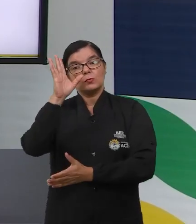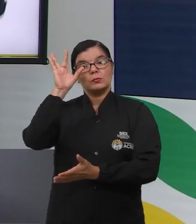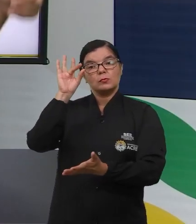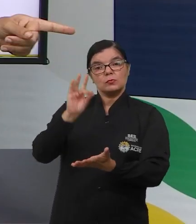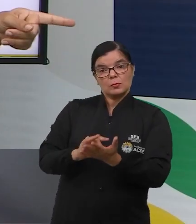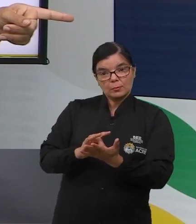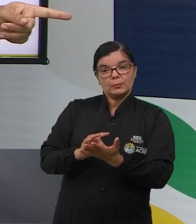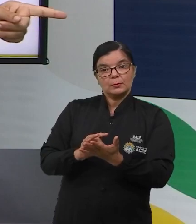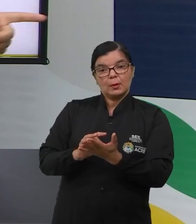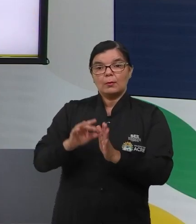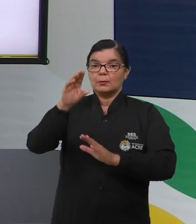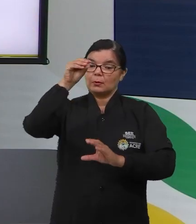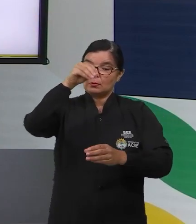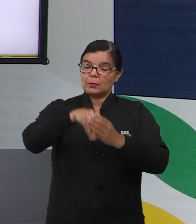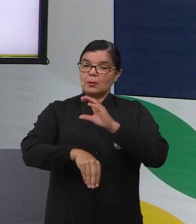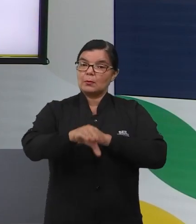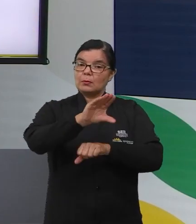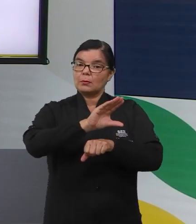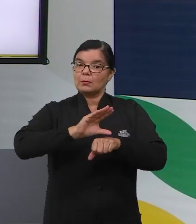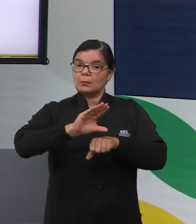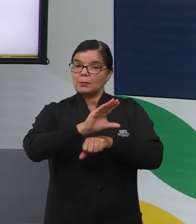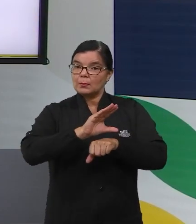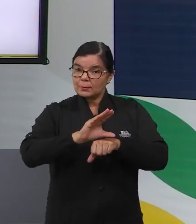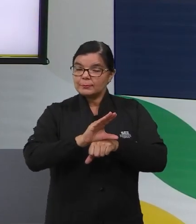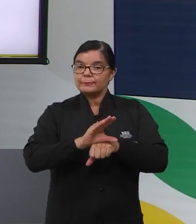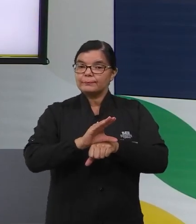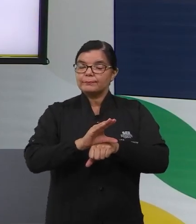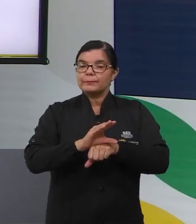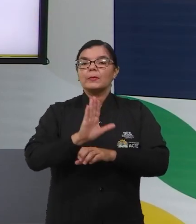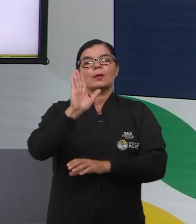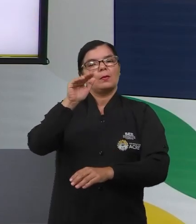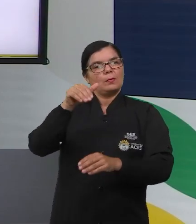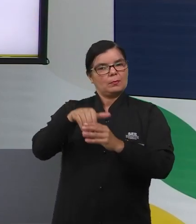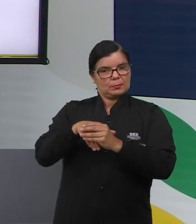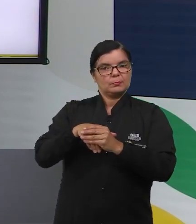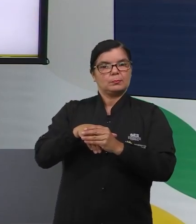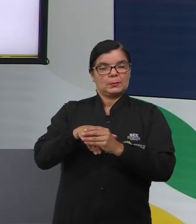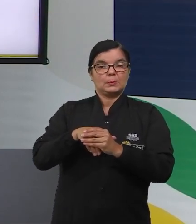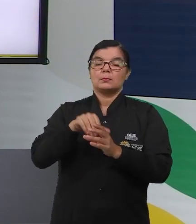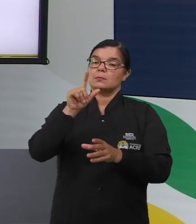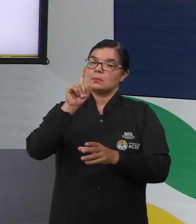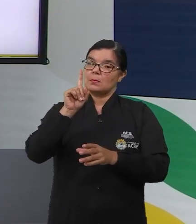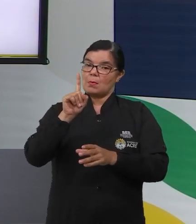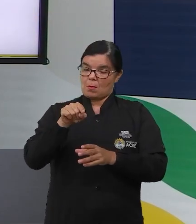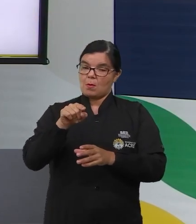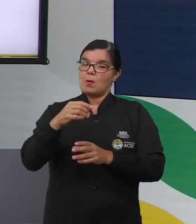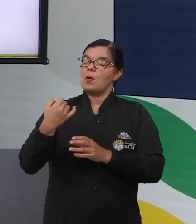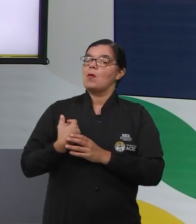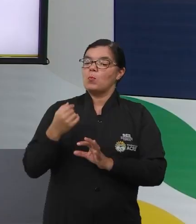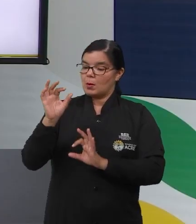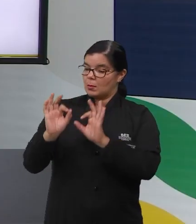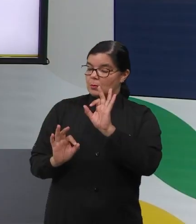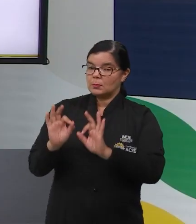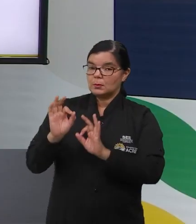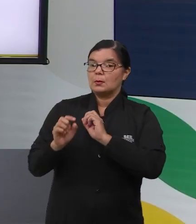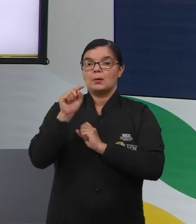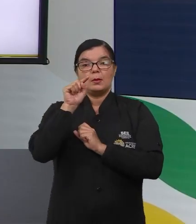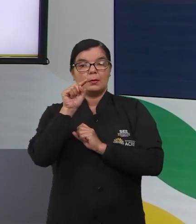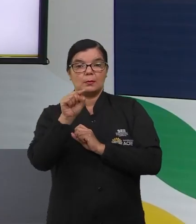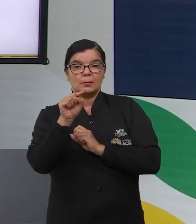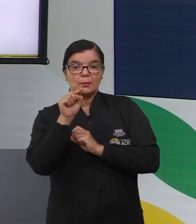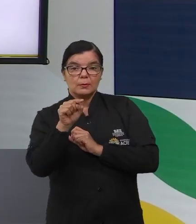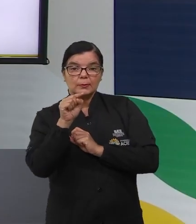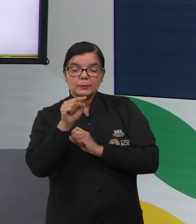quê? Na Constituição. Então veja que o voto é uma instrumentalização, uma organização para que você